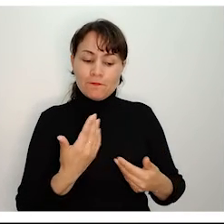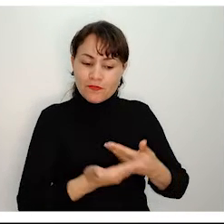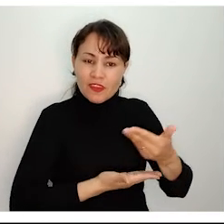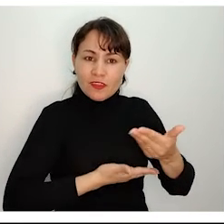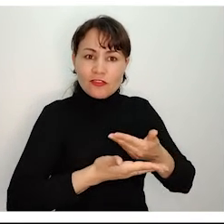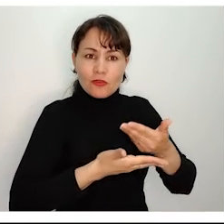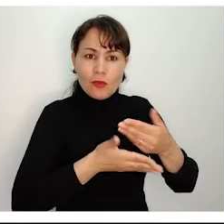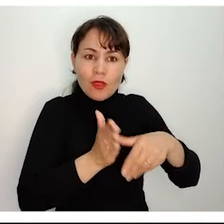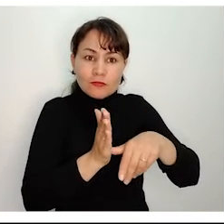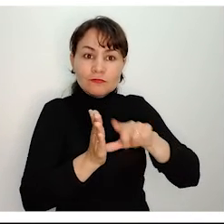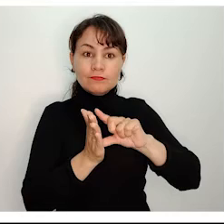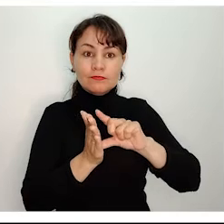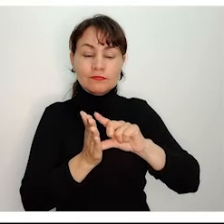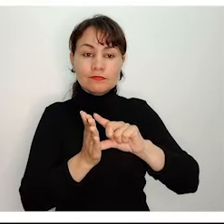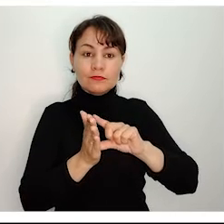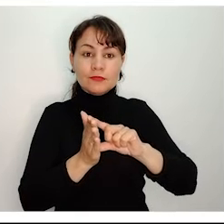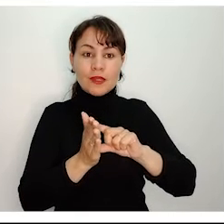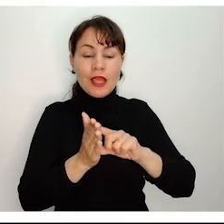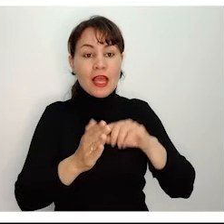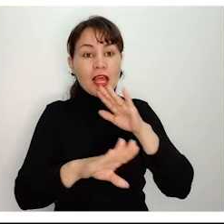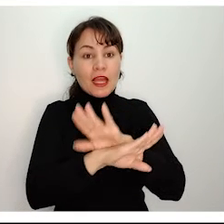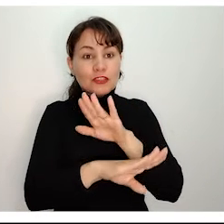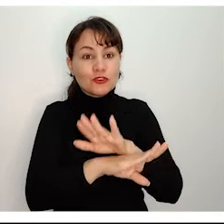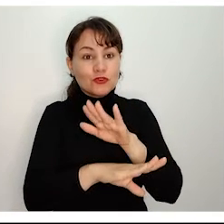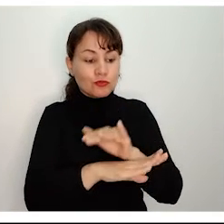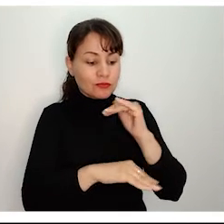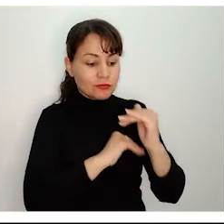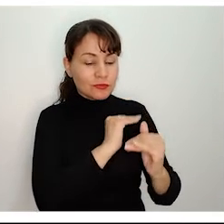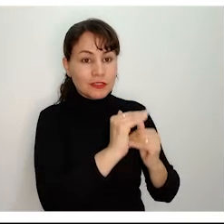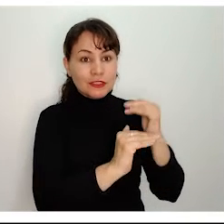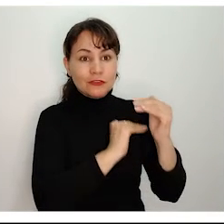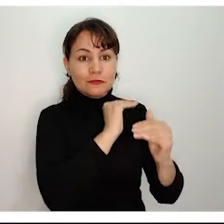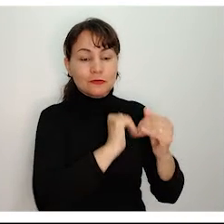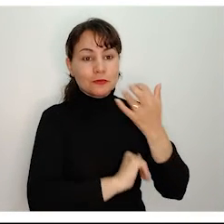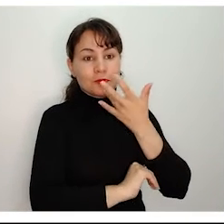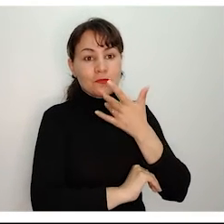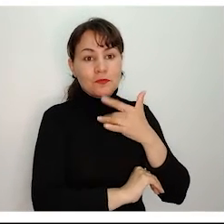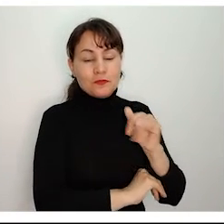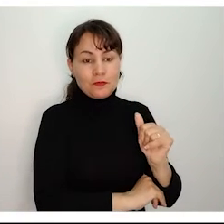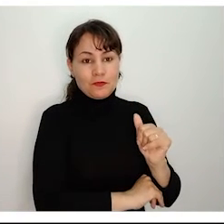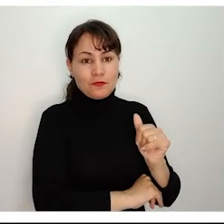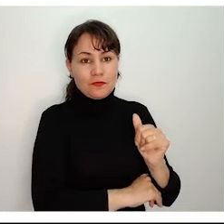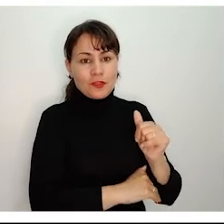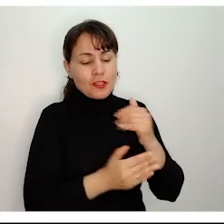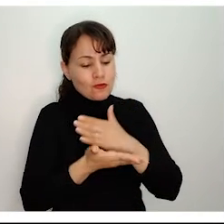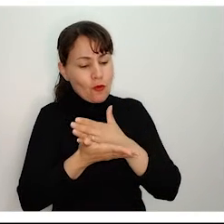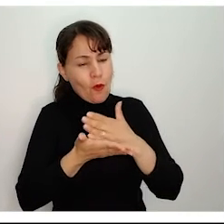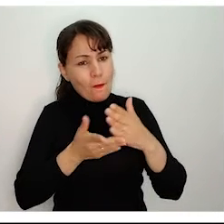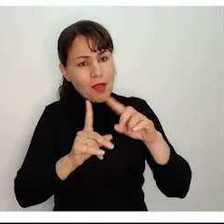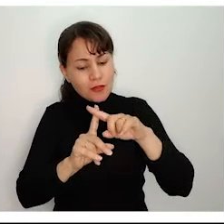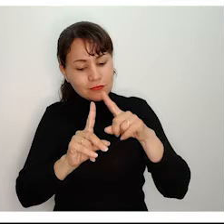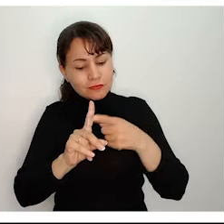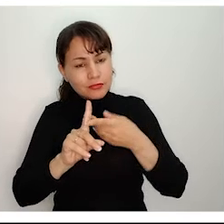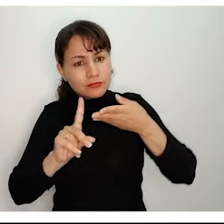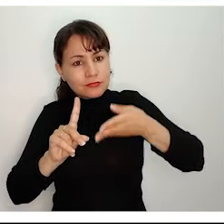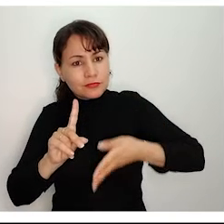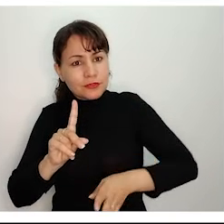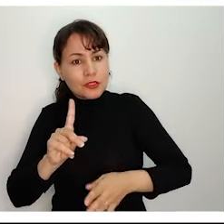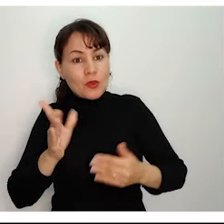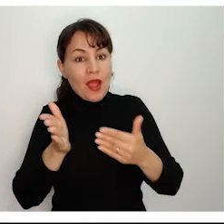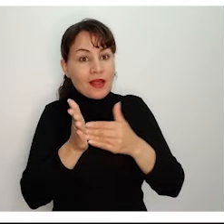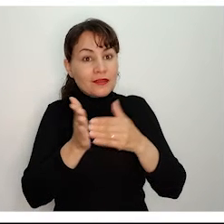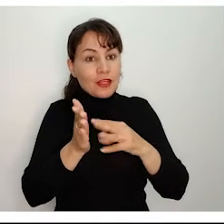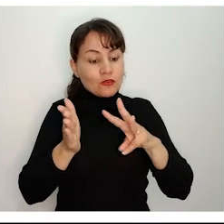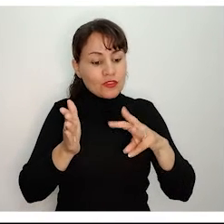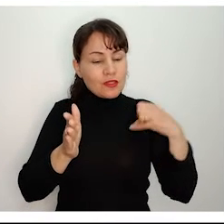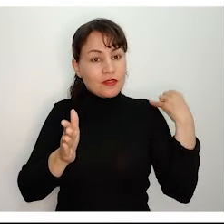E essa intervenção precoce, ela beneficia o desenvolvimento infantil. Desde o nascimento até os